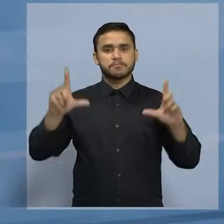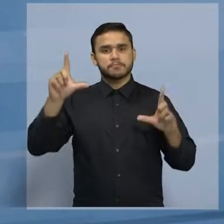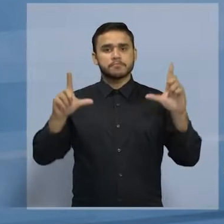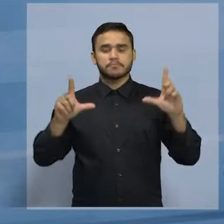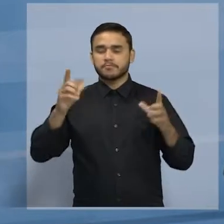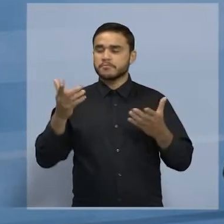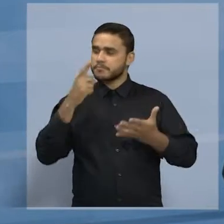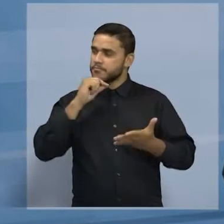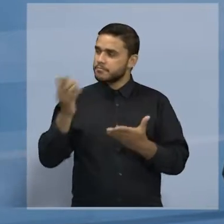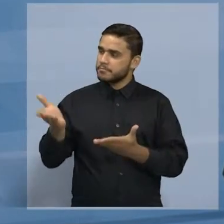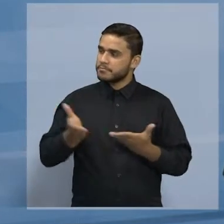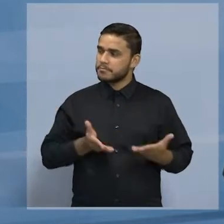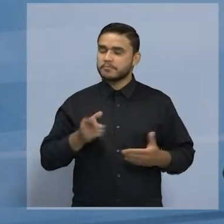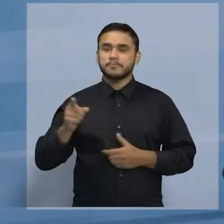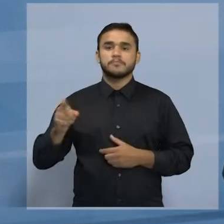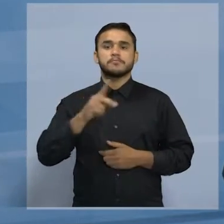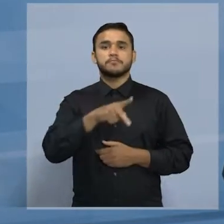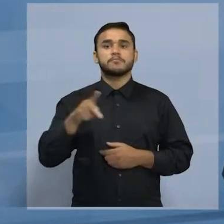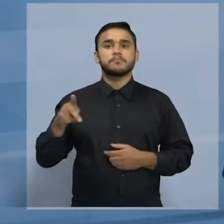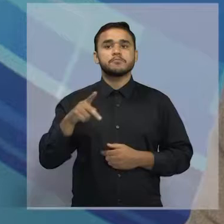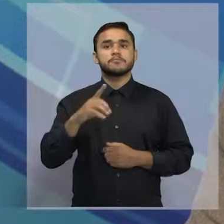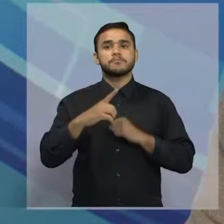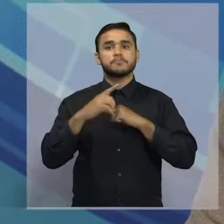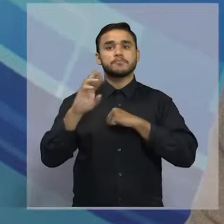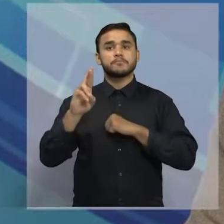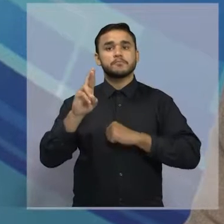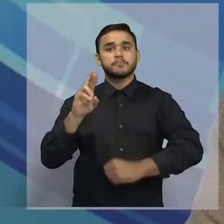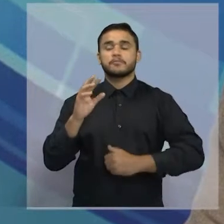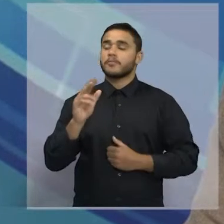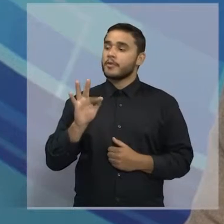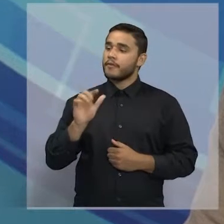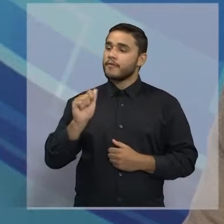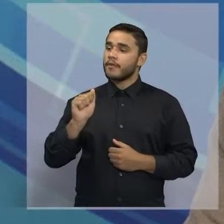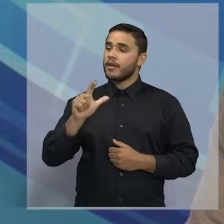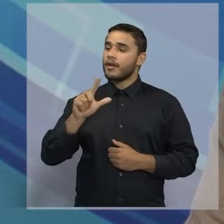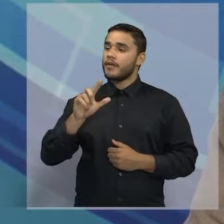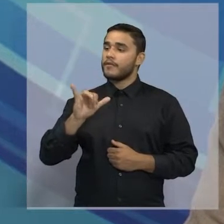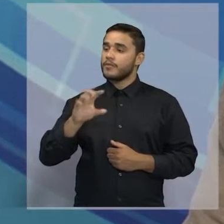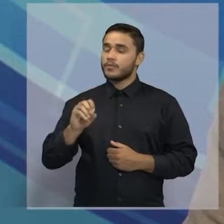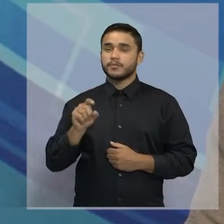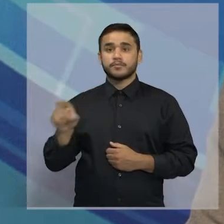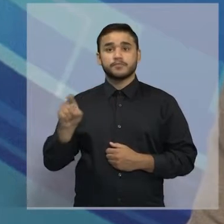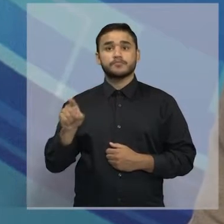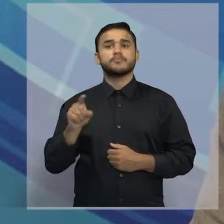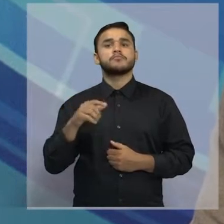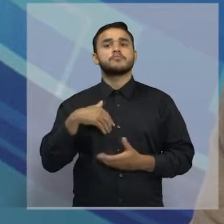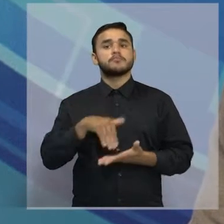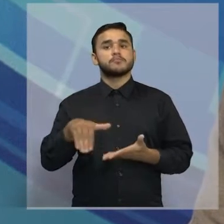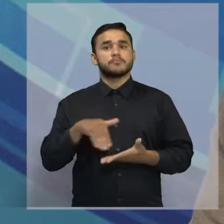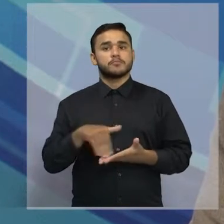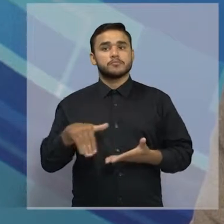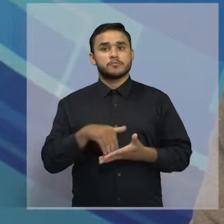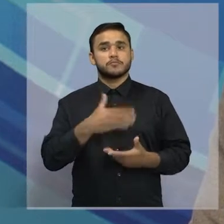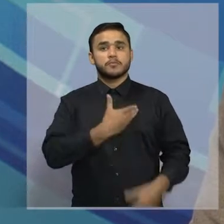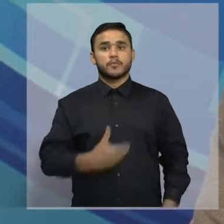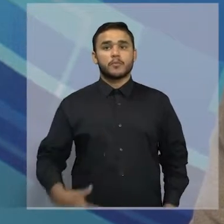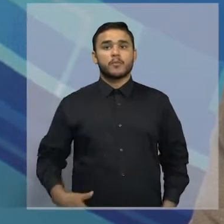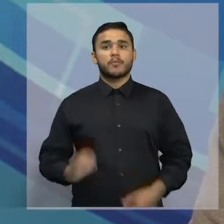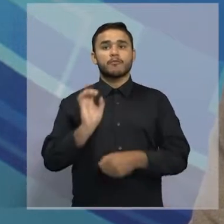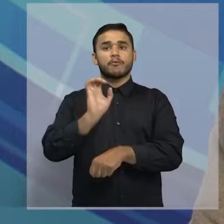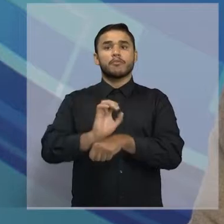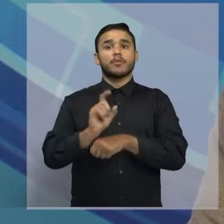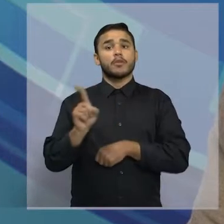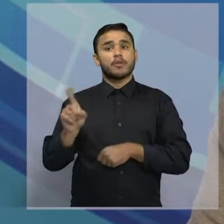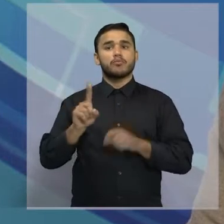como convidado especial o professor Dr. Flávio Ataliba, secretário de Planejamento e Gestão do Governo do Estado do